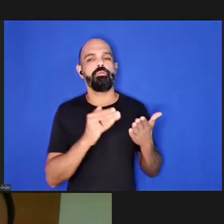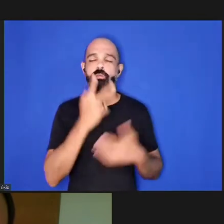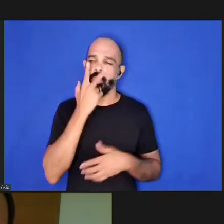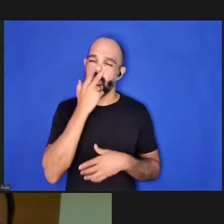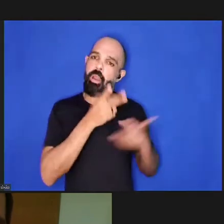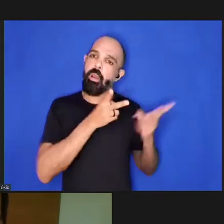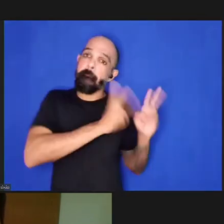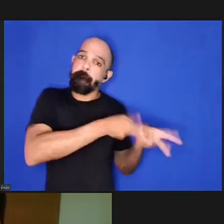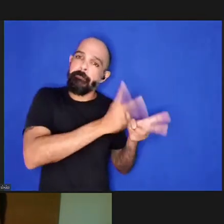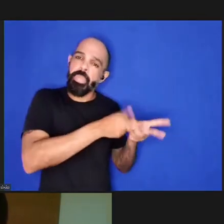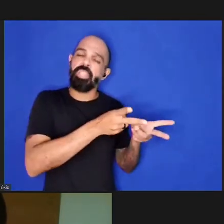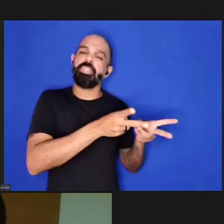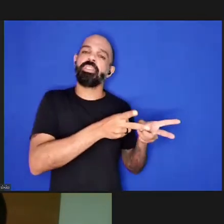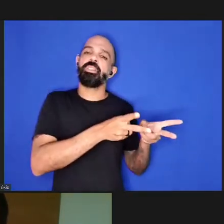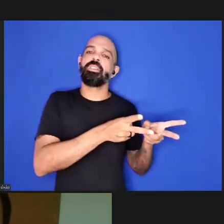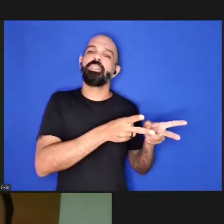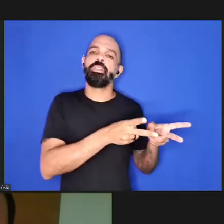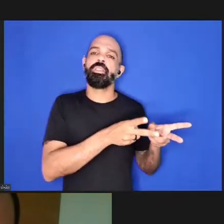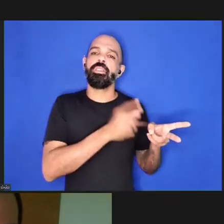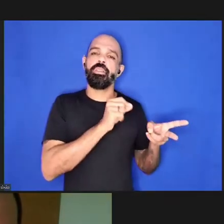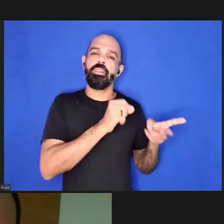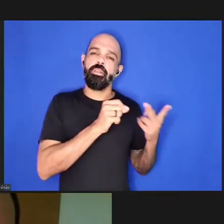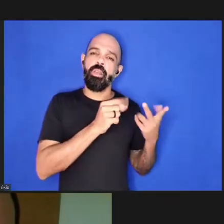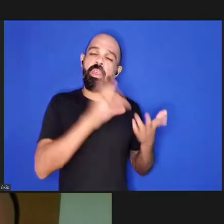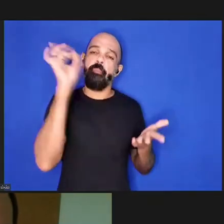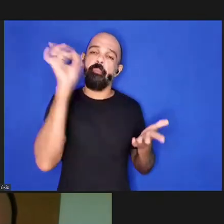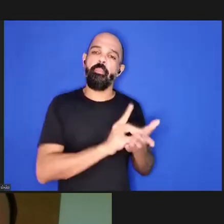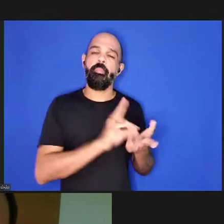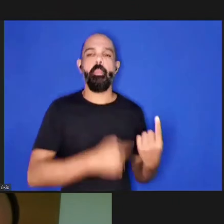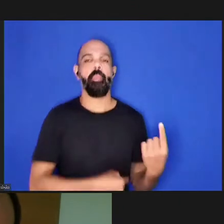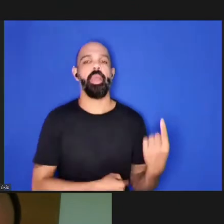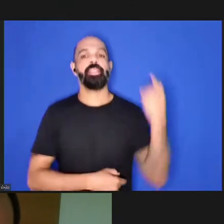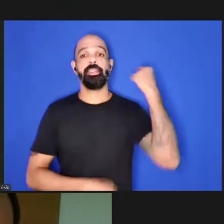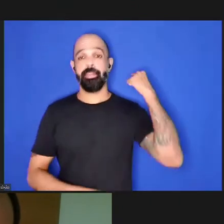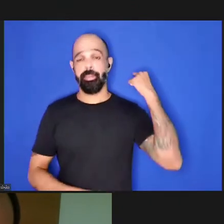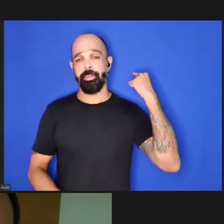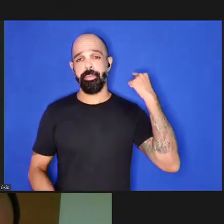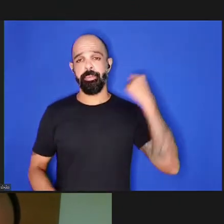de maneira mais análoga possível ao que era no passado.